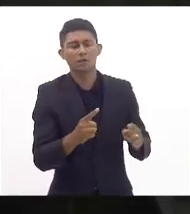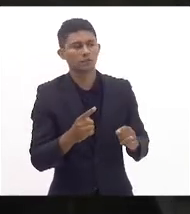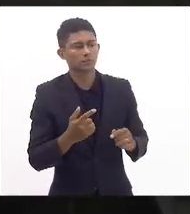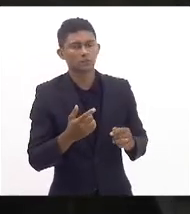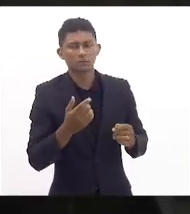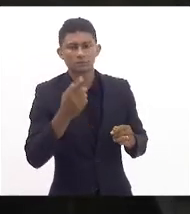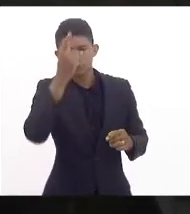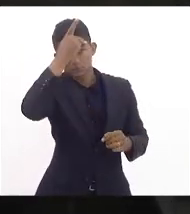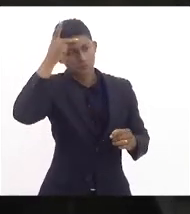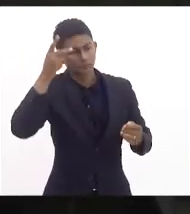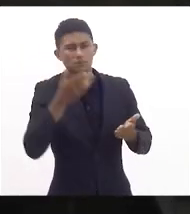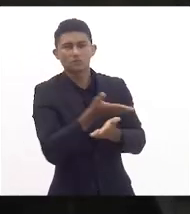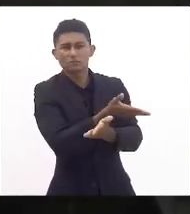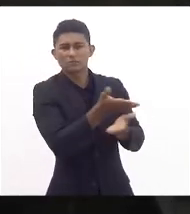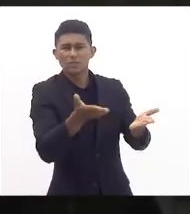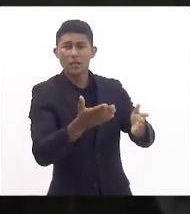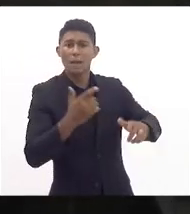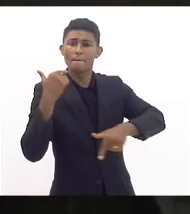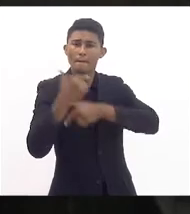do trabalhador,